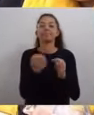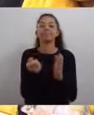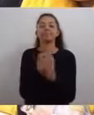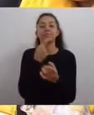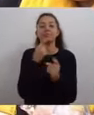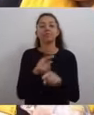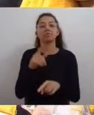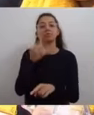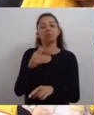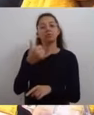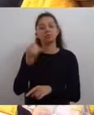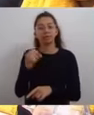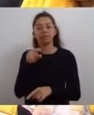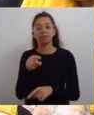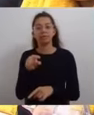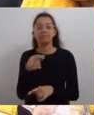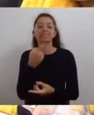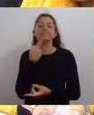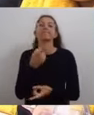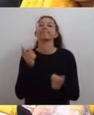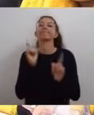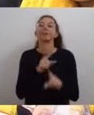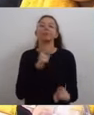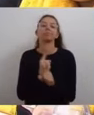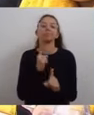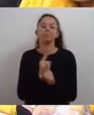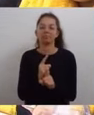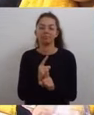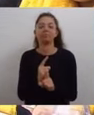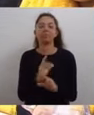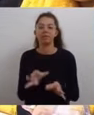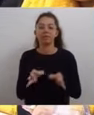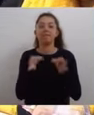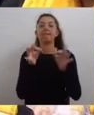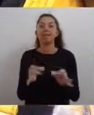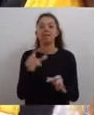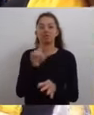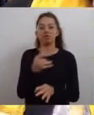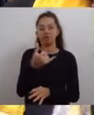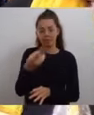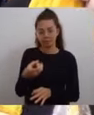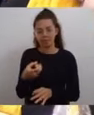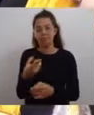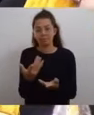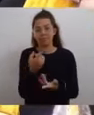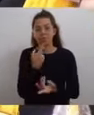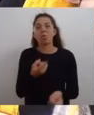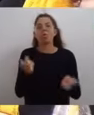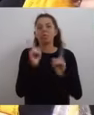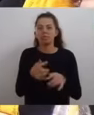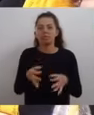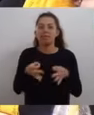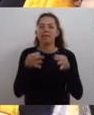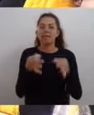julho, onde voltou a ocorrer o mesmo. Tendo sido depois reagendada para 29 de julho, onde foi, uma vez mais, adiada por ainda estarem